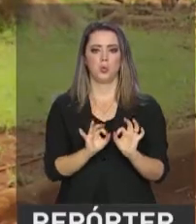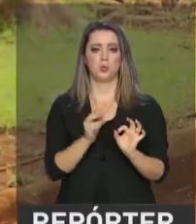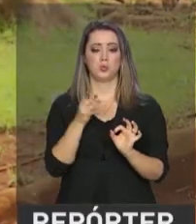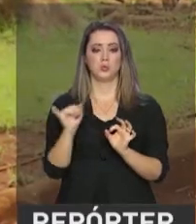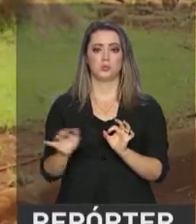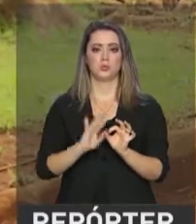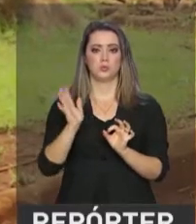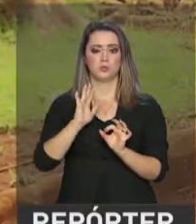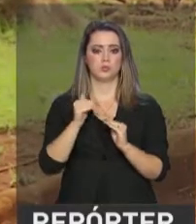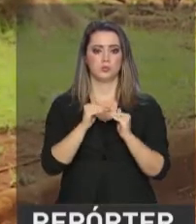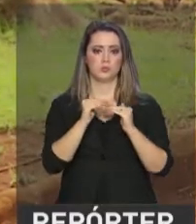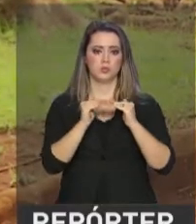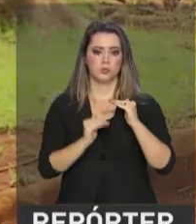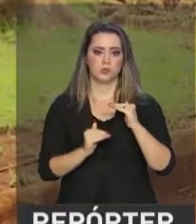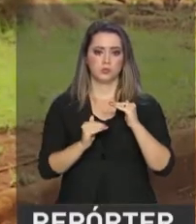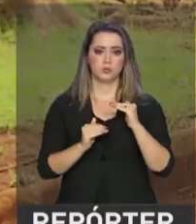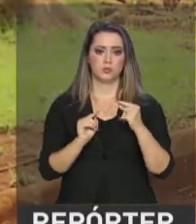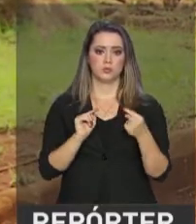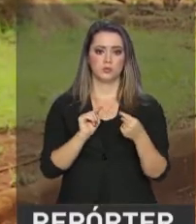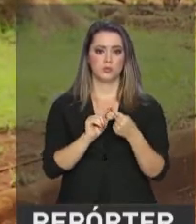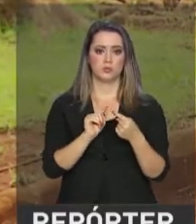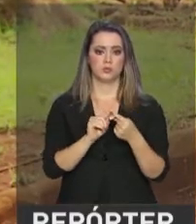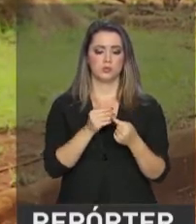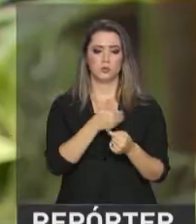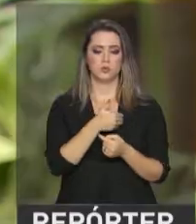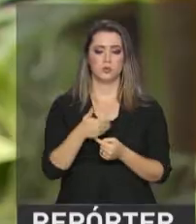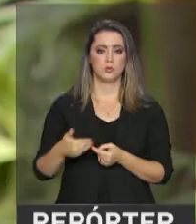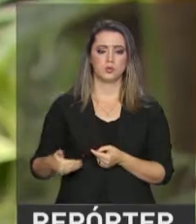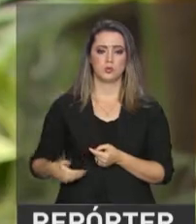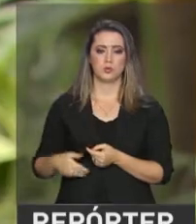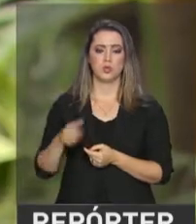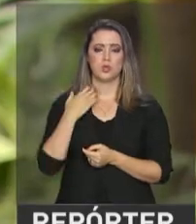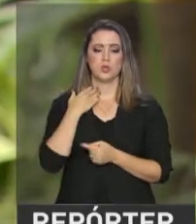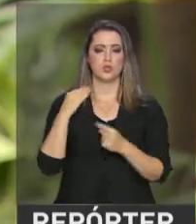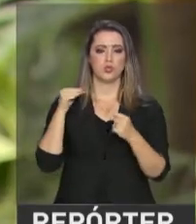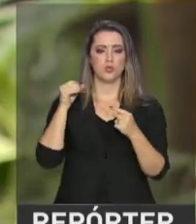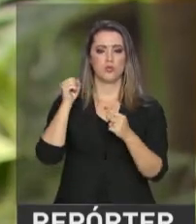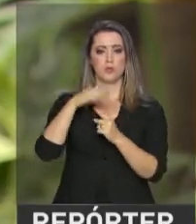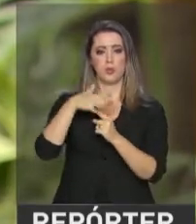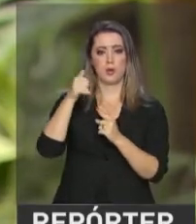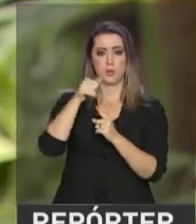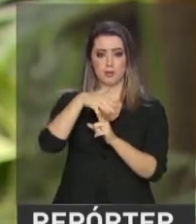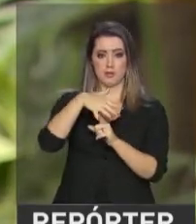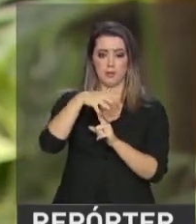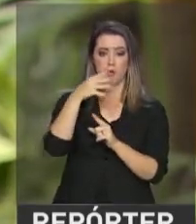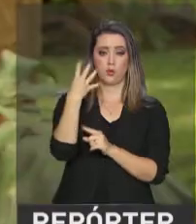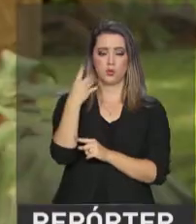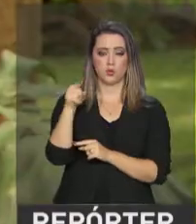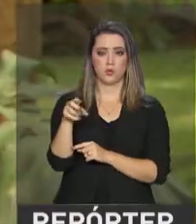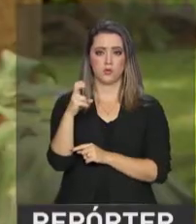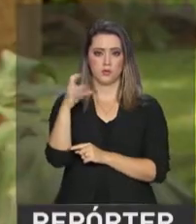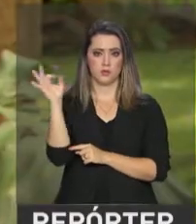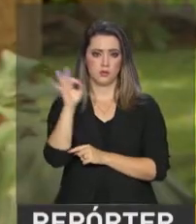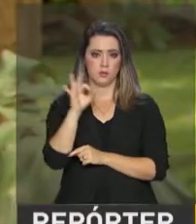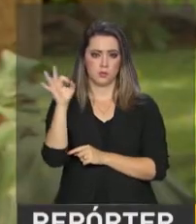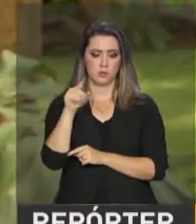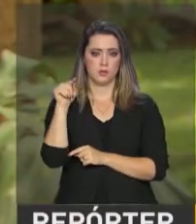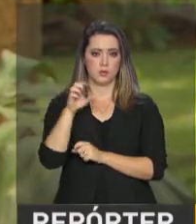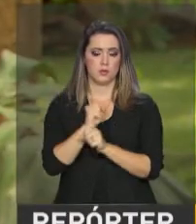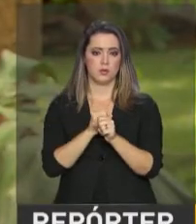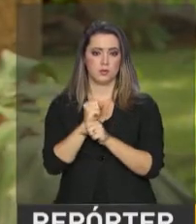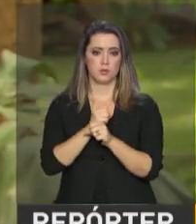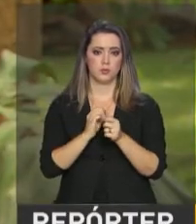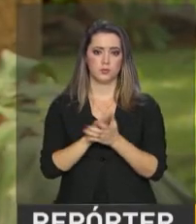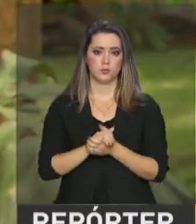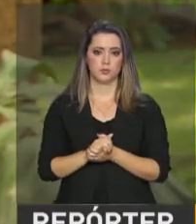vai ficar abaixo do centro da meta do banco central que é de 4 6 por cento para este ano é um cenário é de